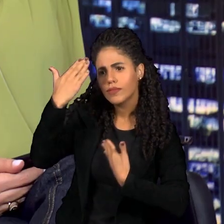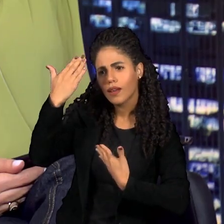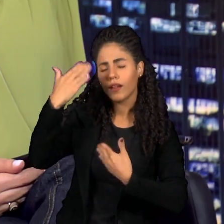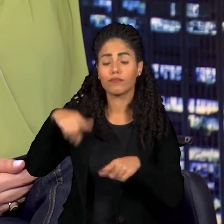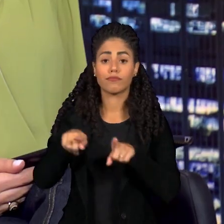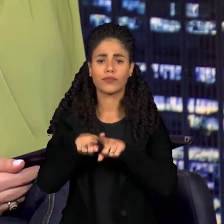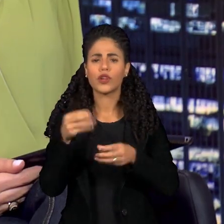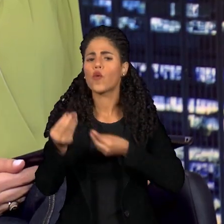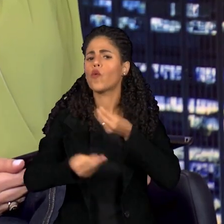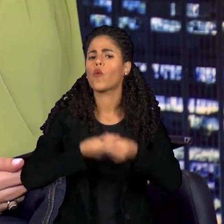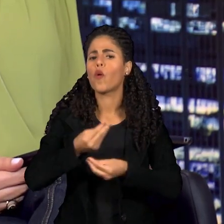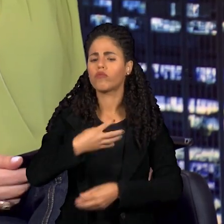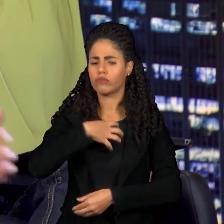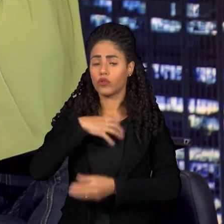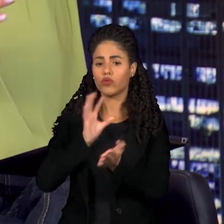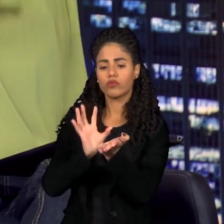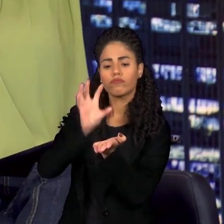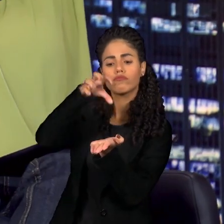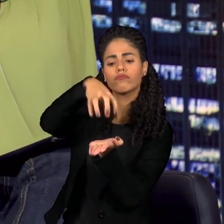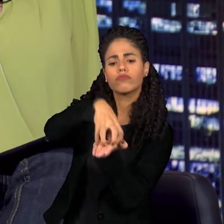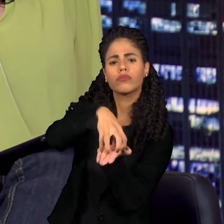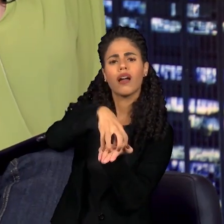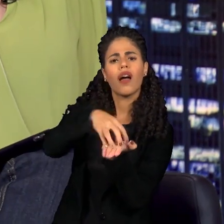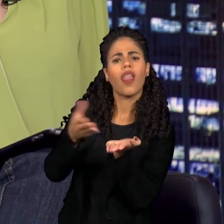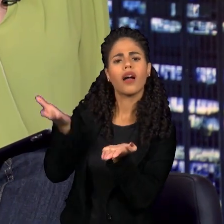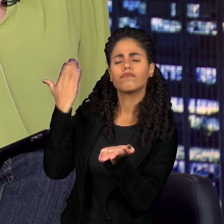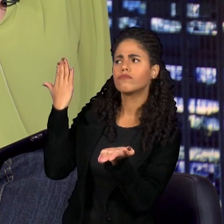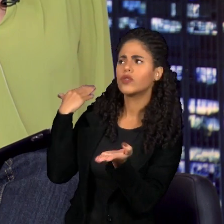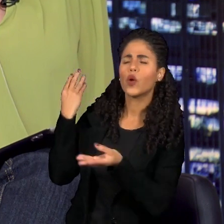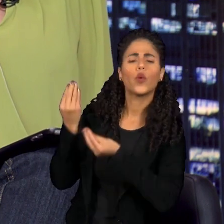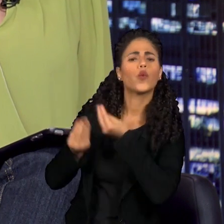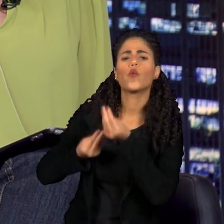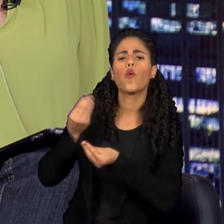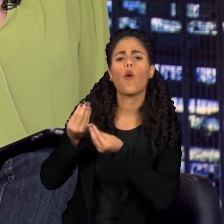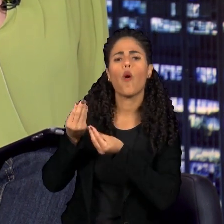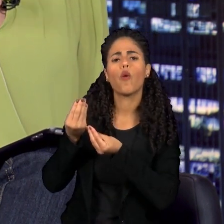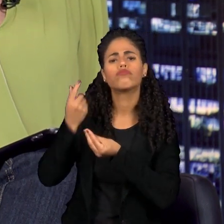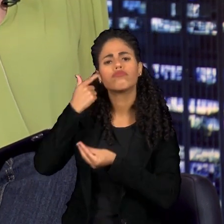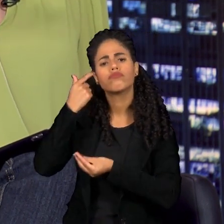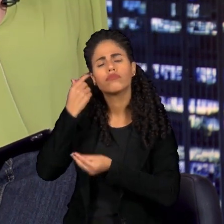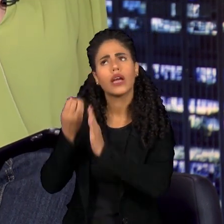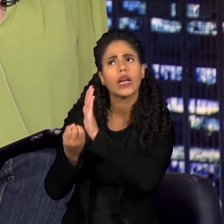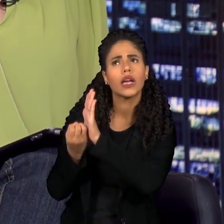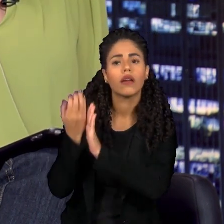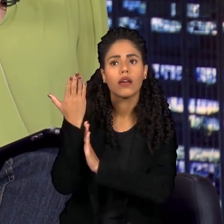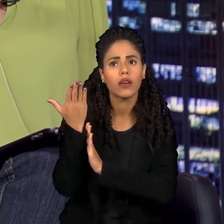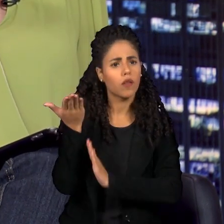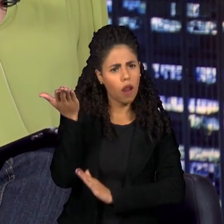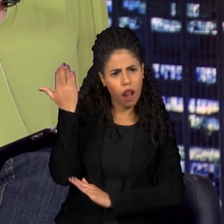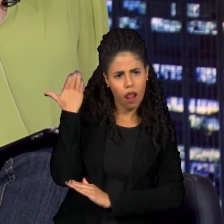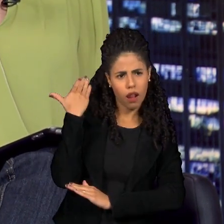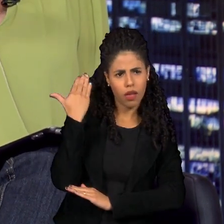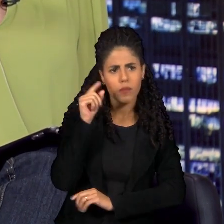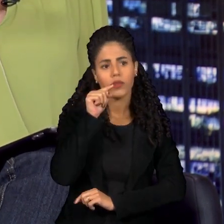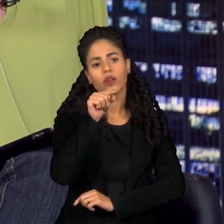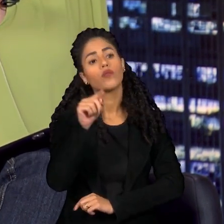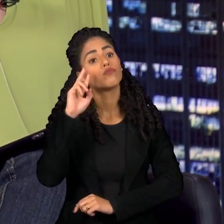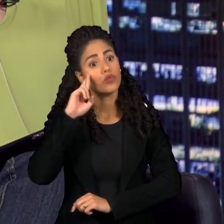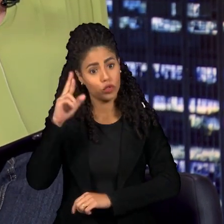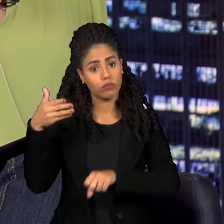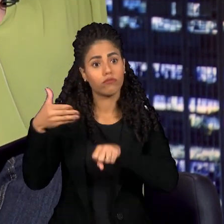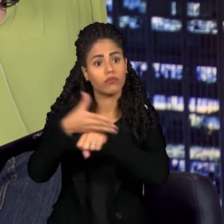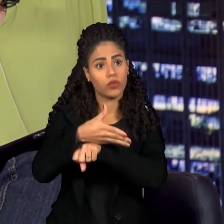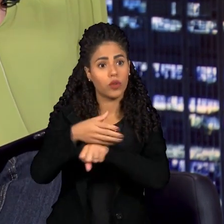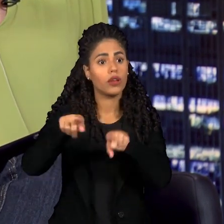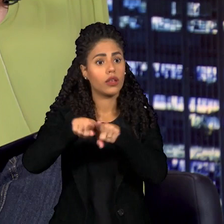entendermos a influência do Centrão hoje, é preciso voltar um pouquinho nessa história, né? Entender como é que ele surgiu. O senhor, na época, fez parte, né, como